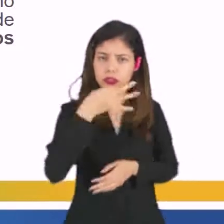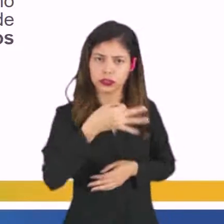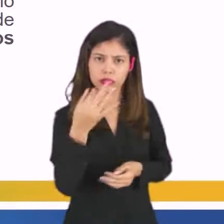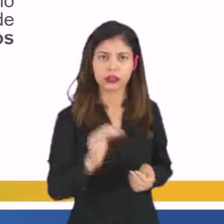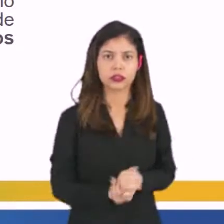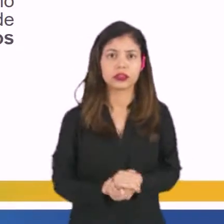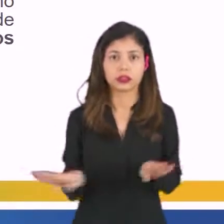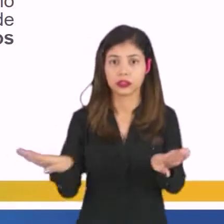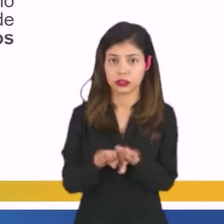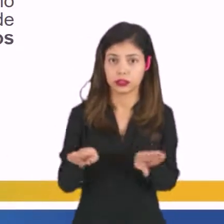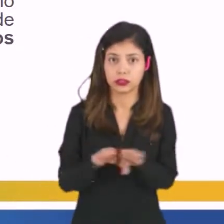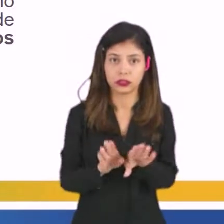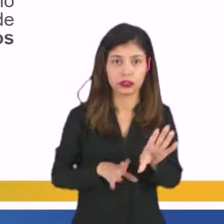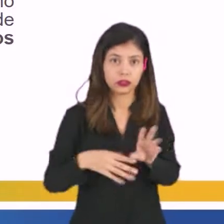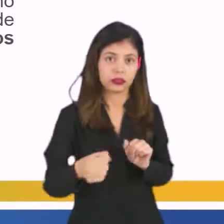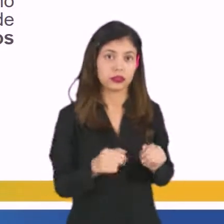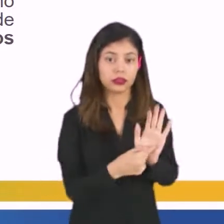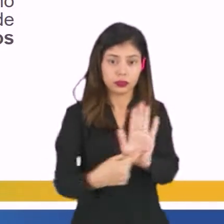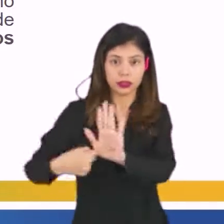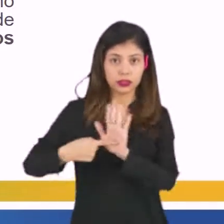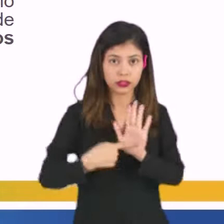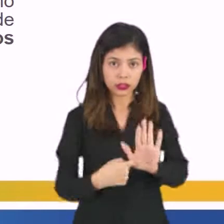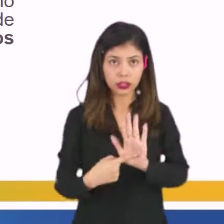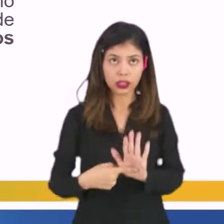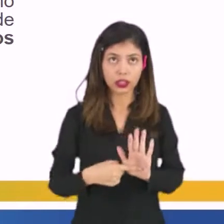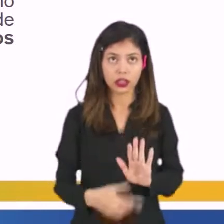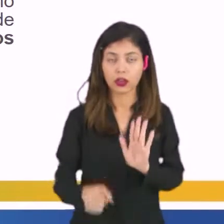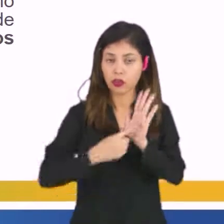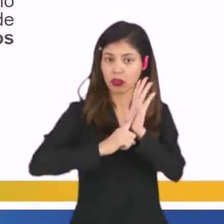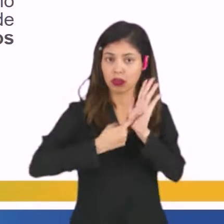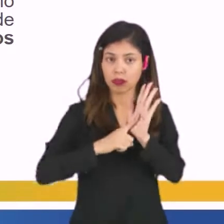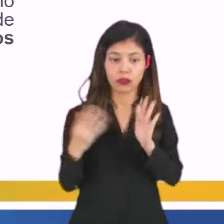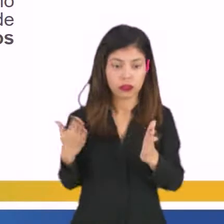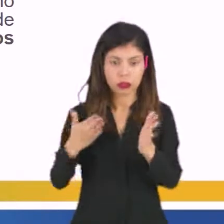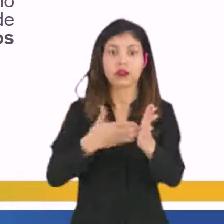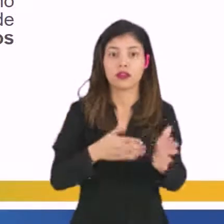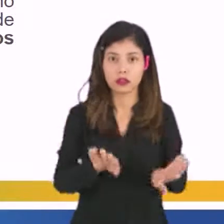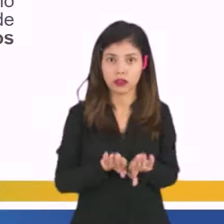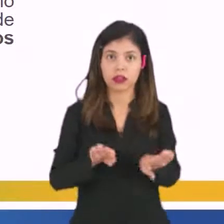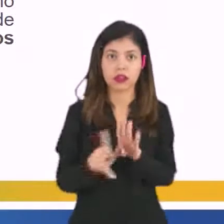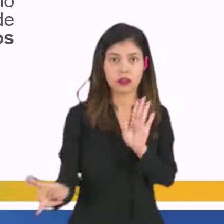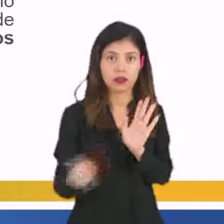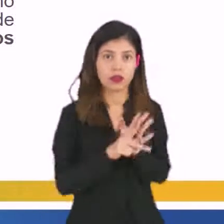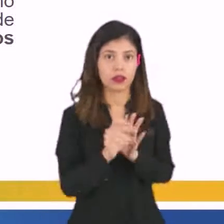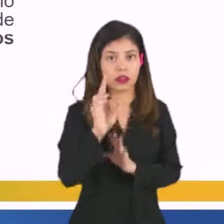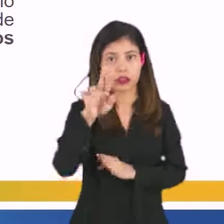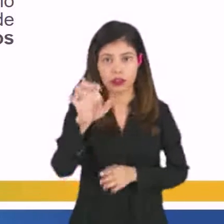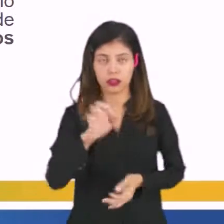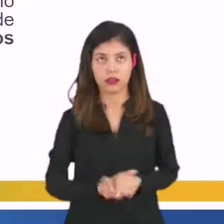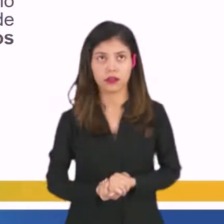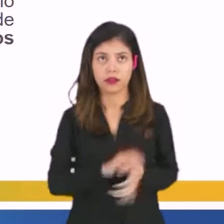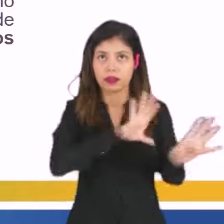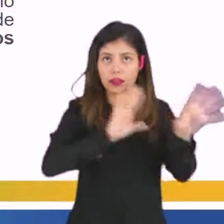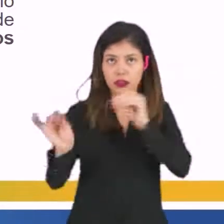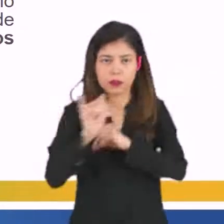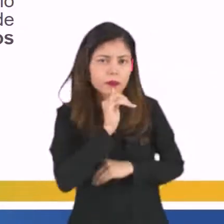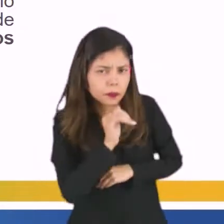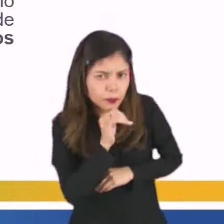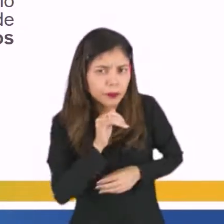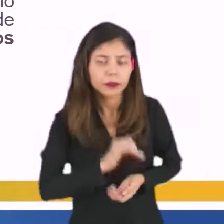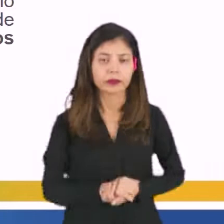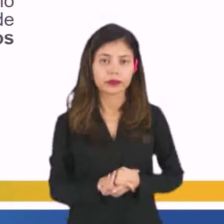trata da forma como você irá apresentar os pontos de defesa da sua tese. É através de